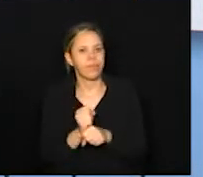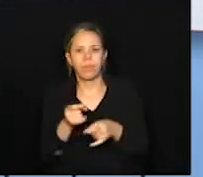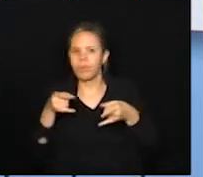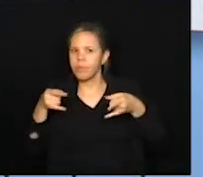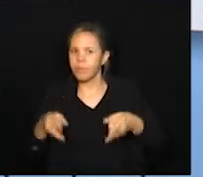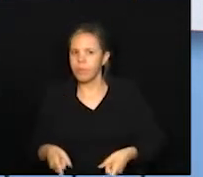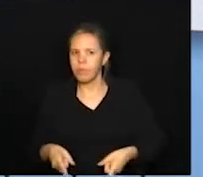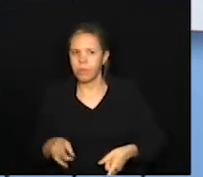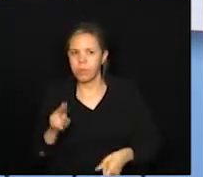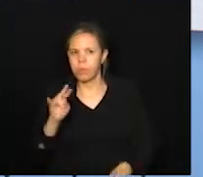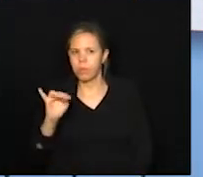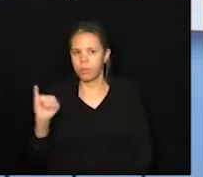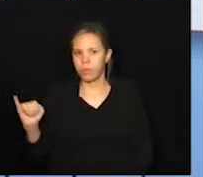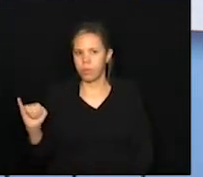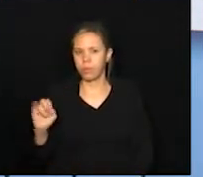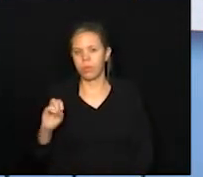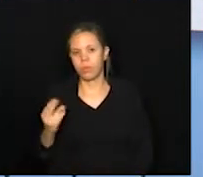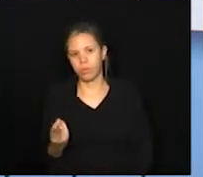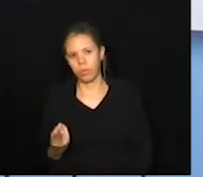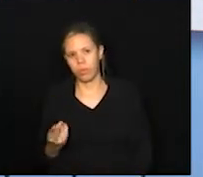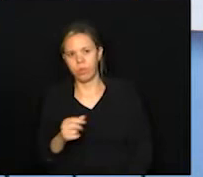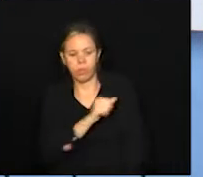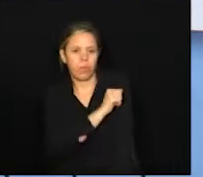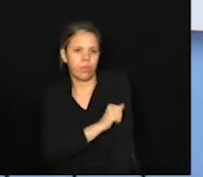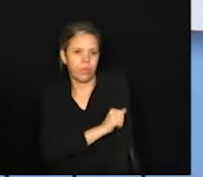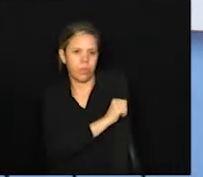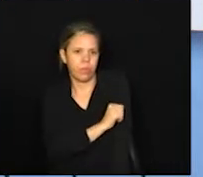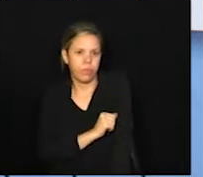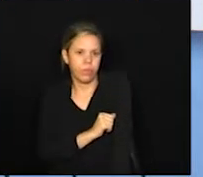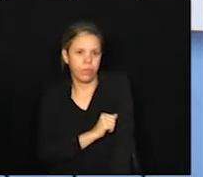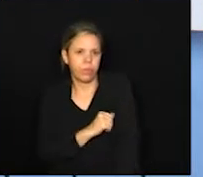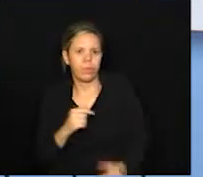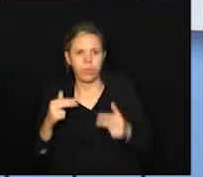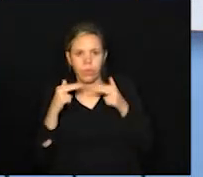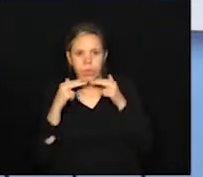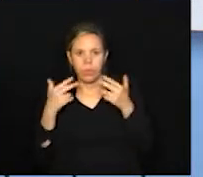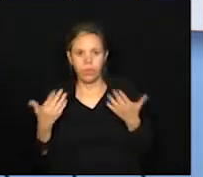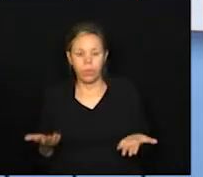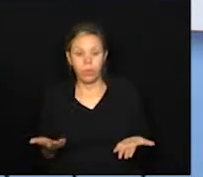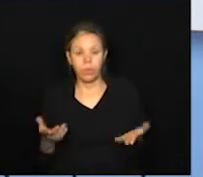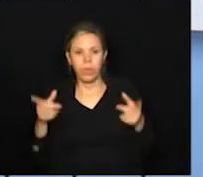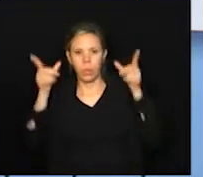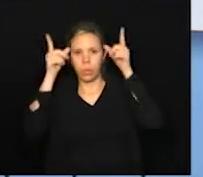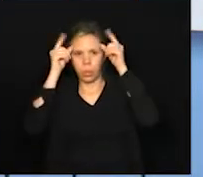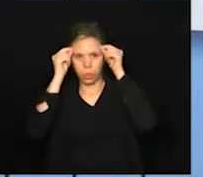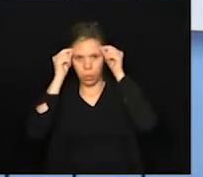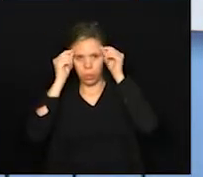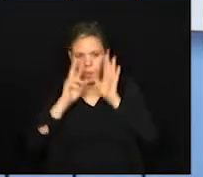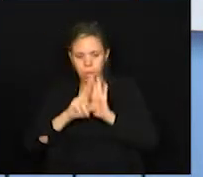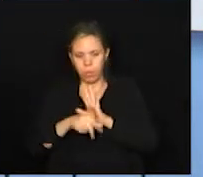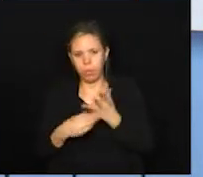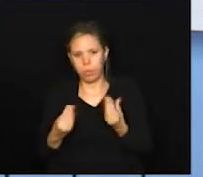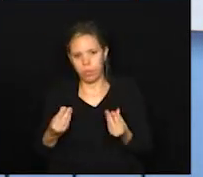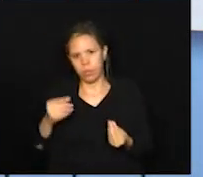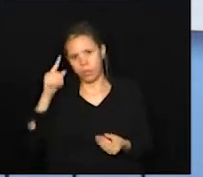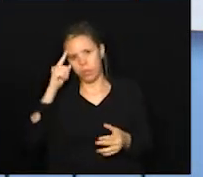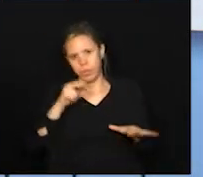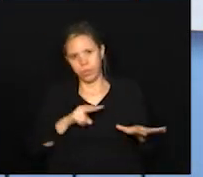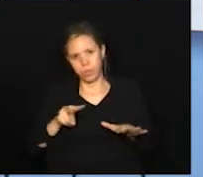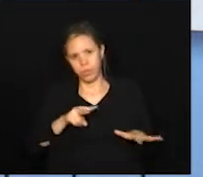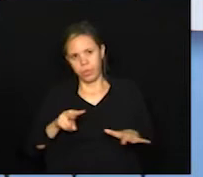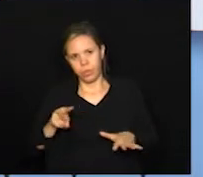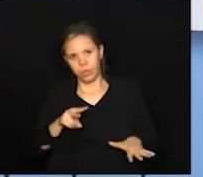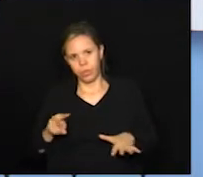leitos de UTI ou enfermaria. Uma notícia aí que alenta depois de vários dias e algumas semanas